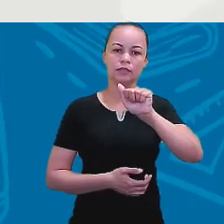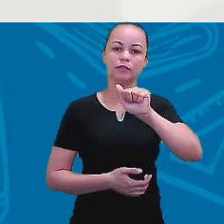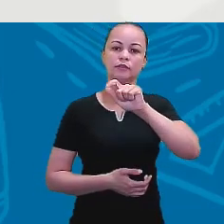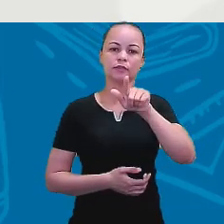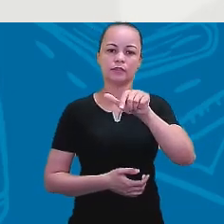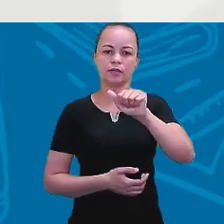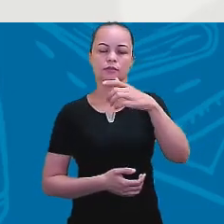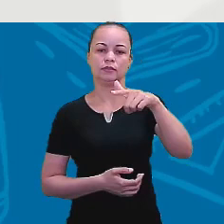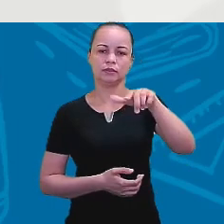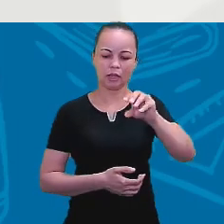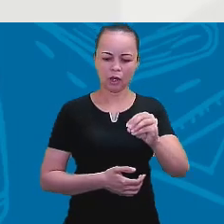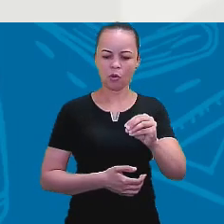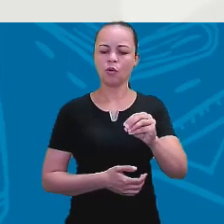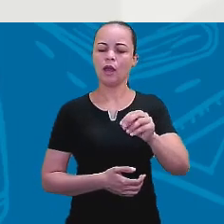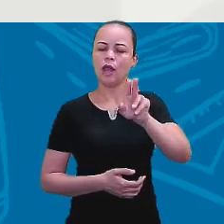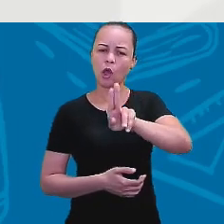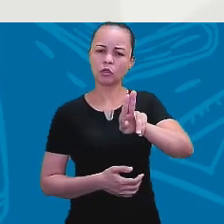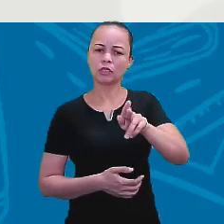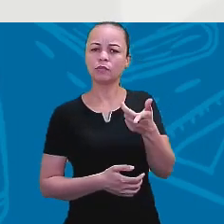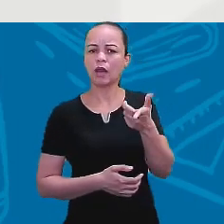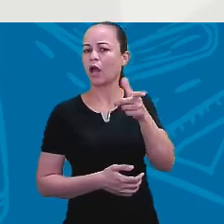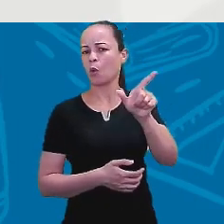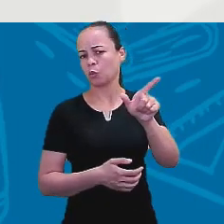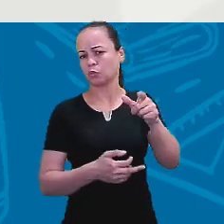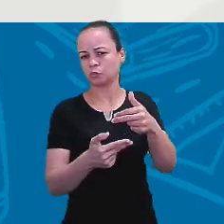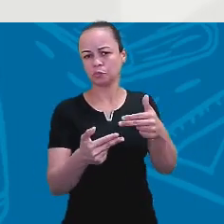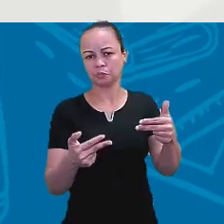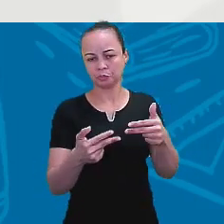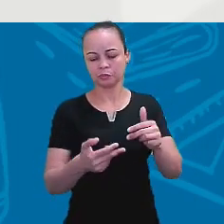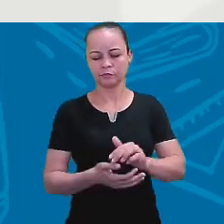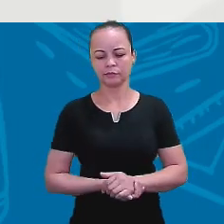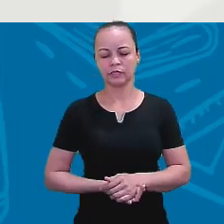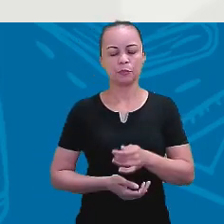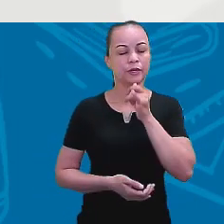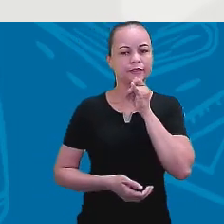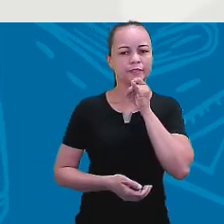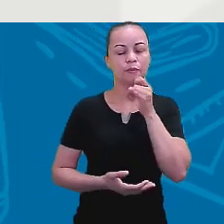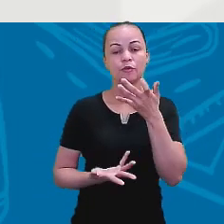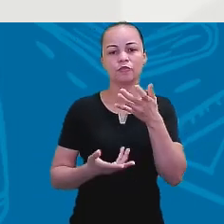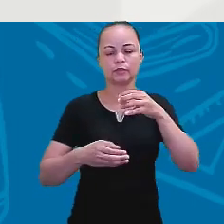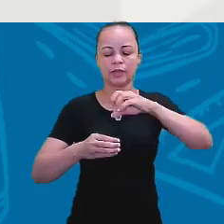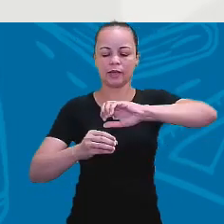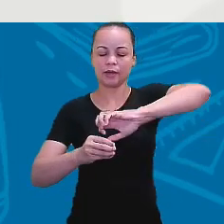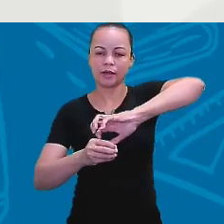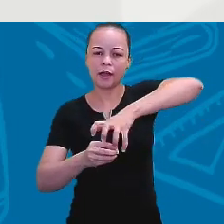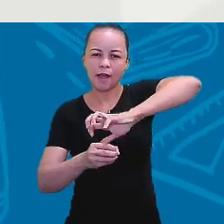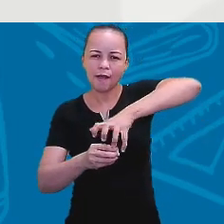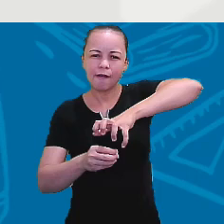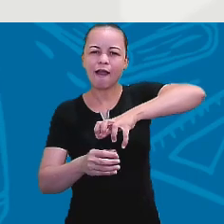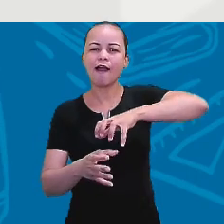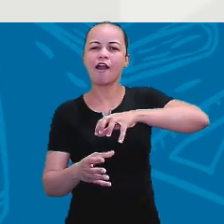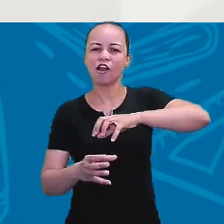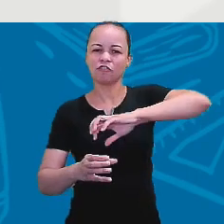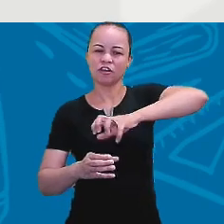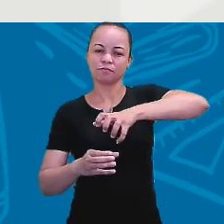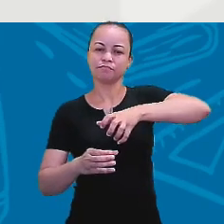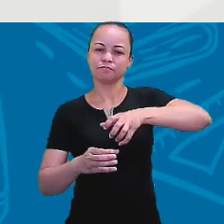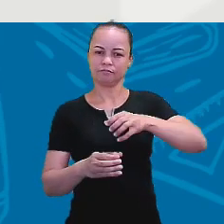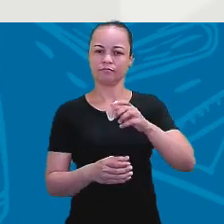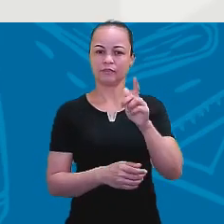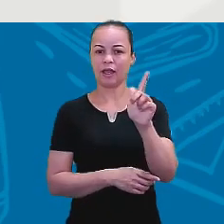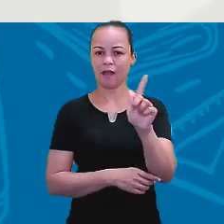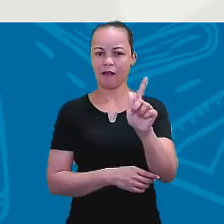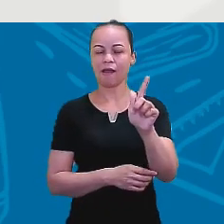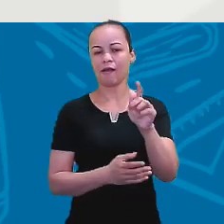para outra função. Então na reutilização eu vou ter lá a garrafa PET, tá certo? E ela, muitas vezes eu vou usar